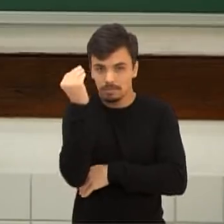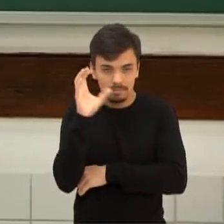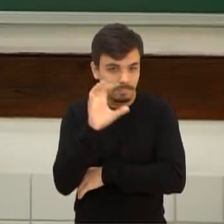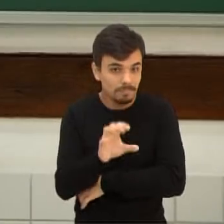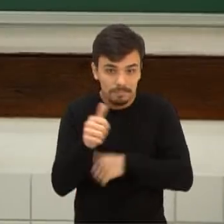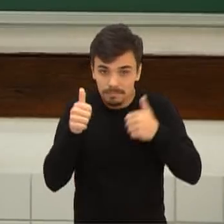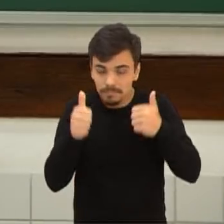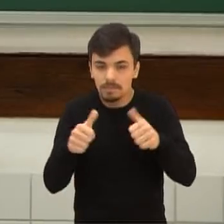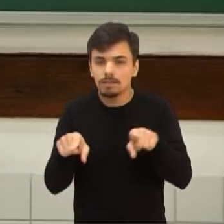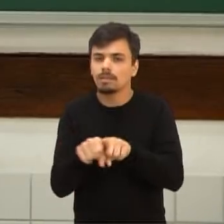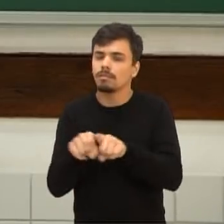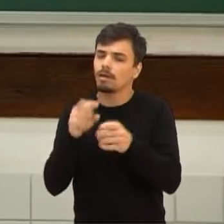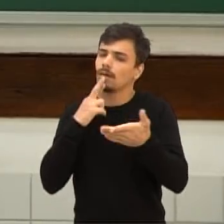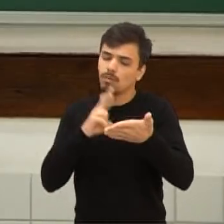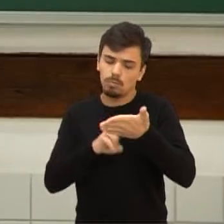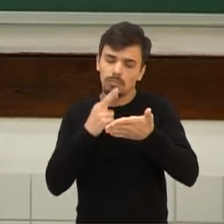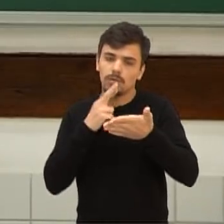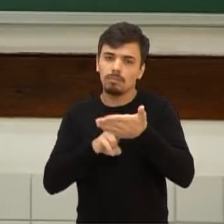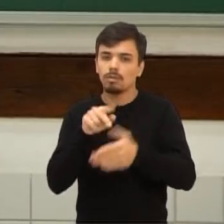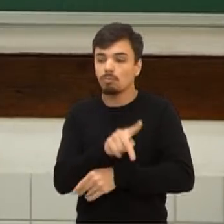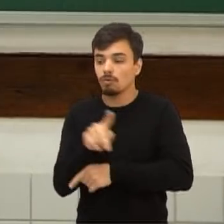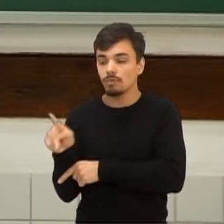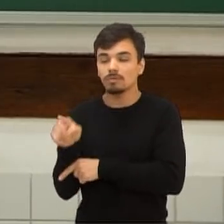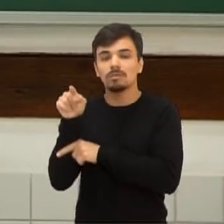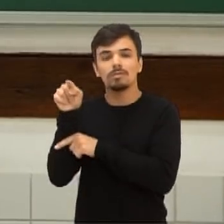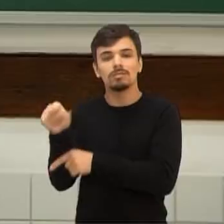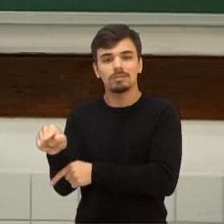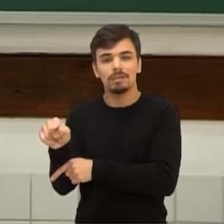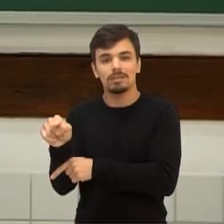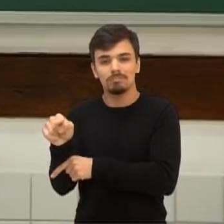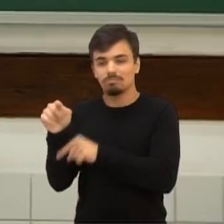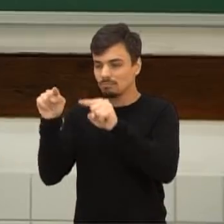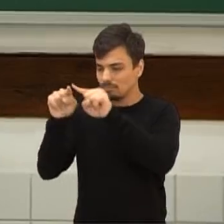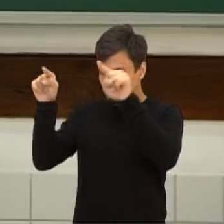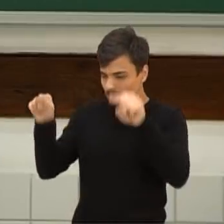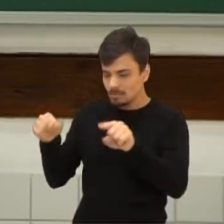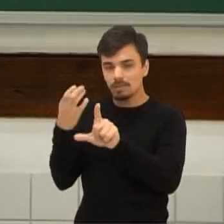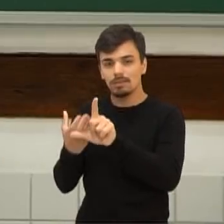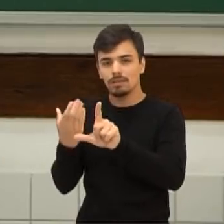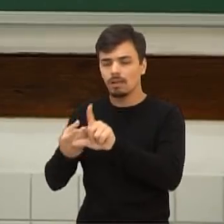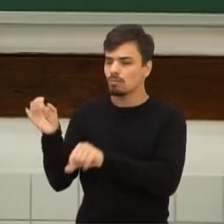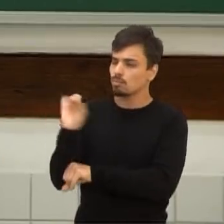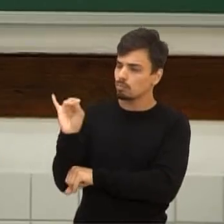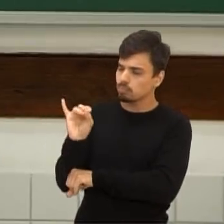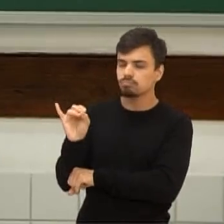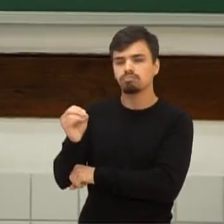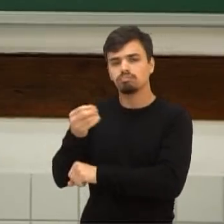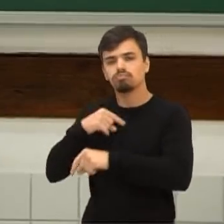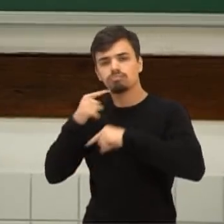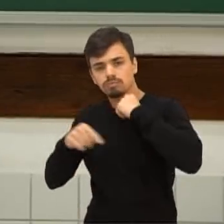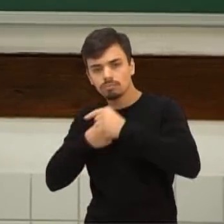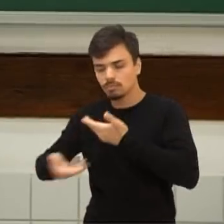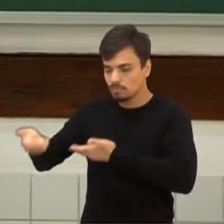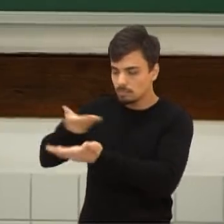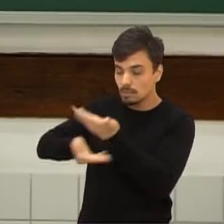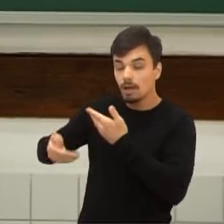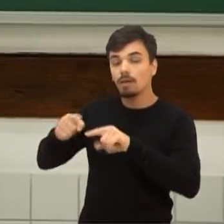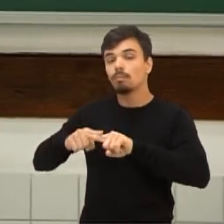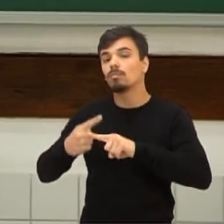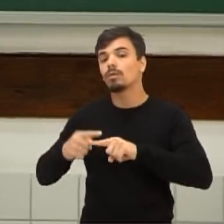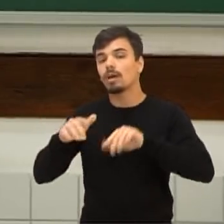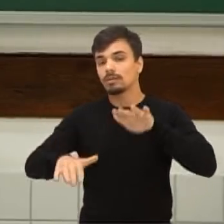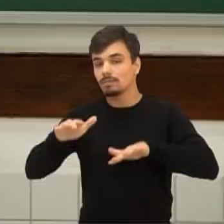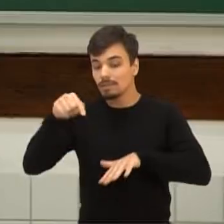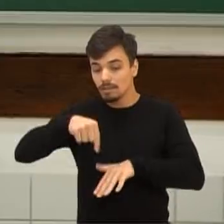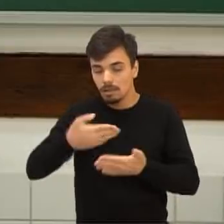bom? Também respondam os professores de vocês que estão lá, mandem um oi, tirem dúvidas, porque às vezes aqui na